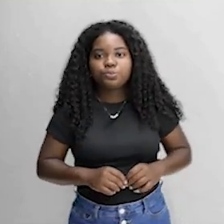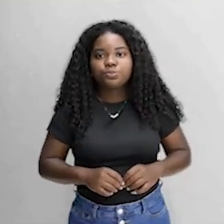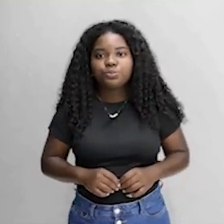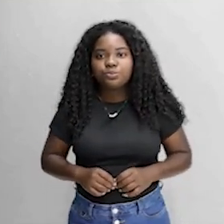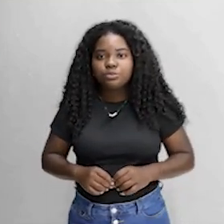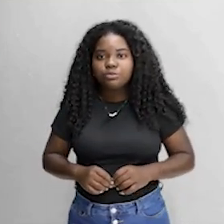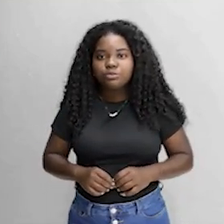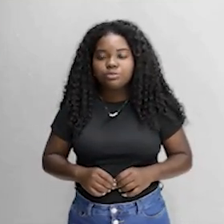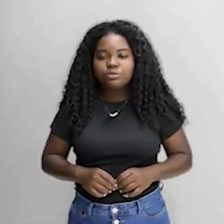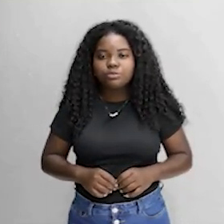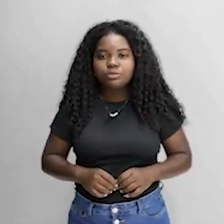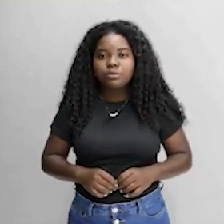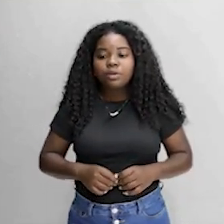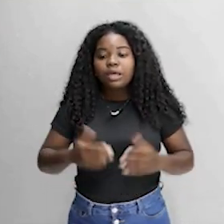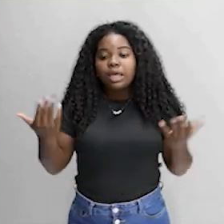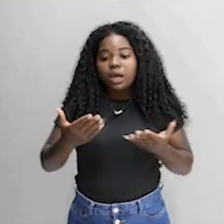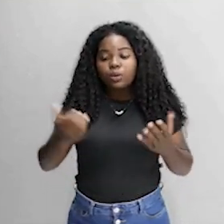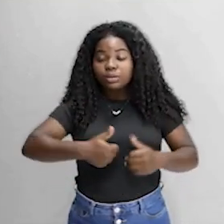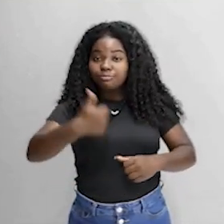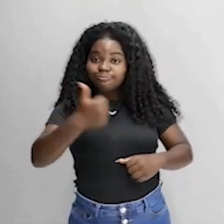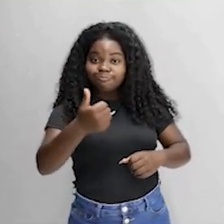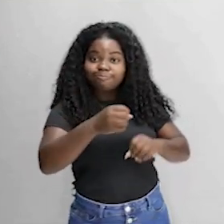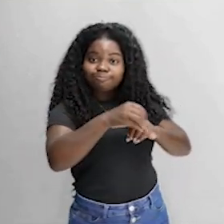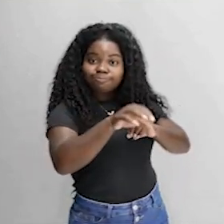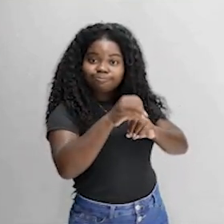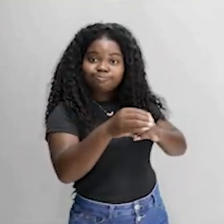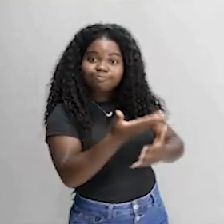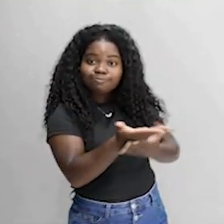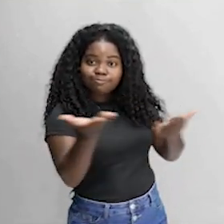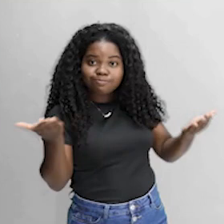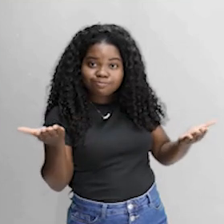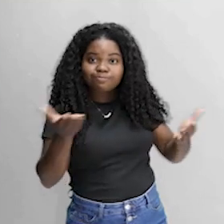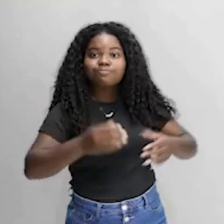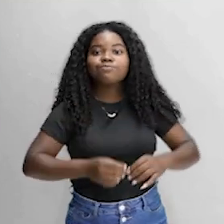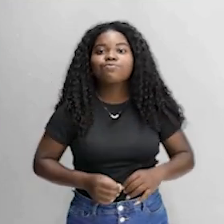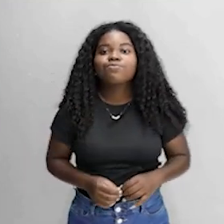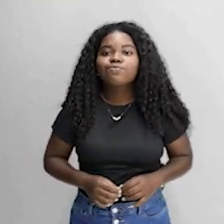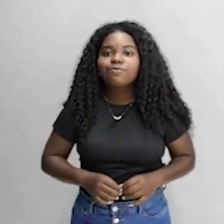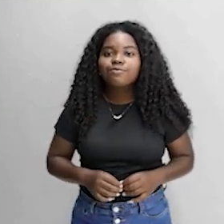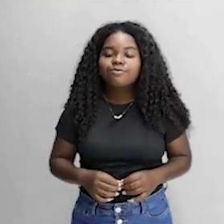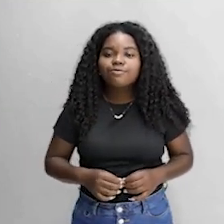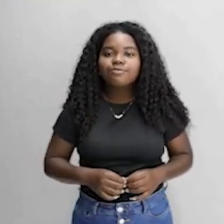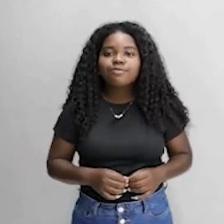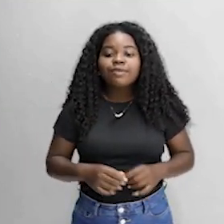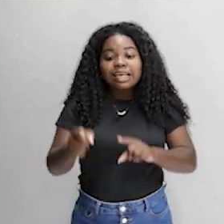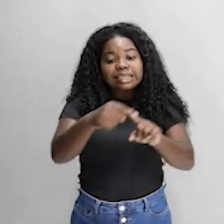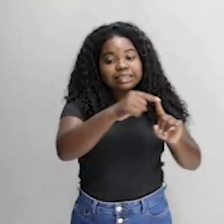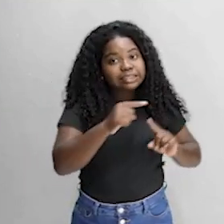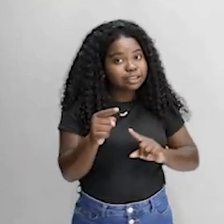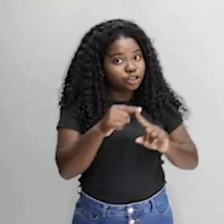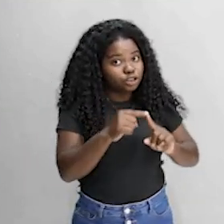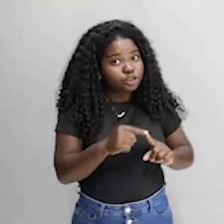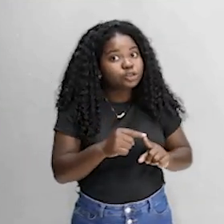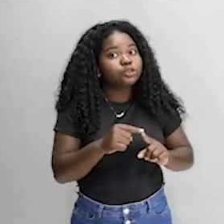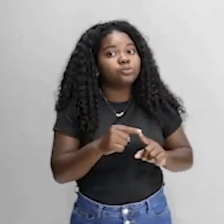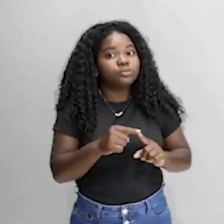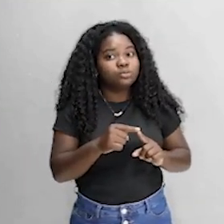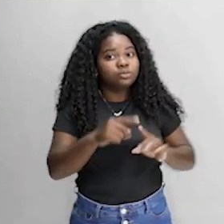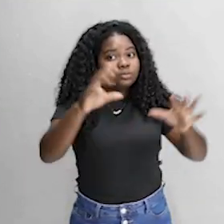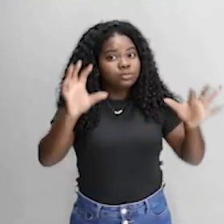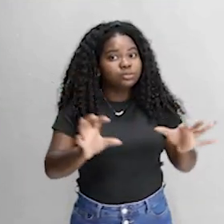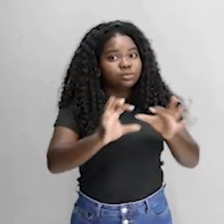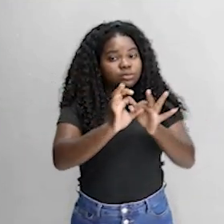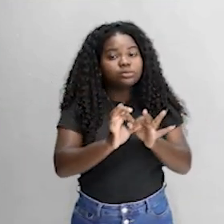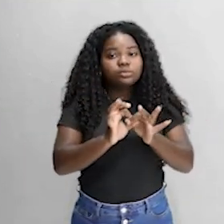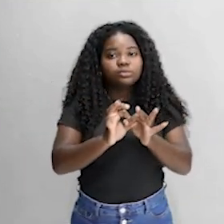E aqui vem a primeira dica importante para você. Esses elementos aqui que compõem os termos,